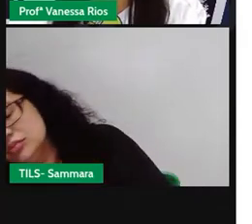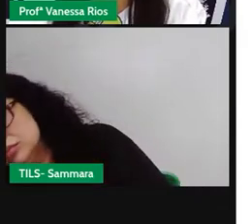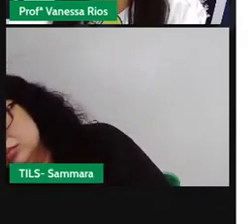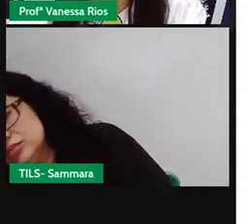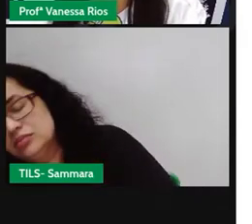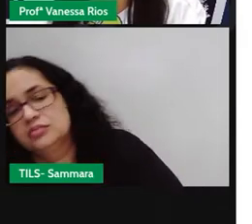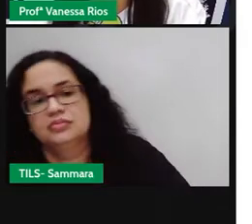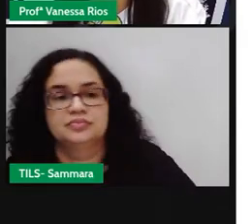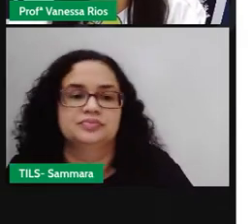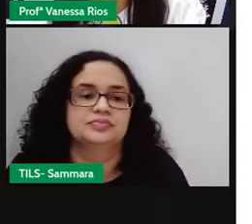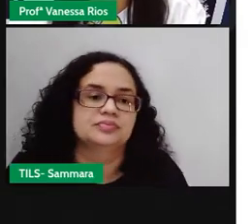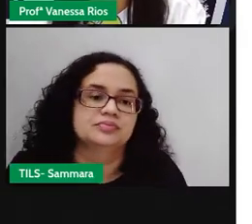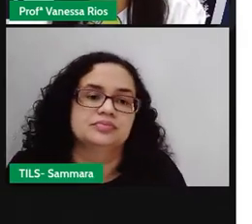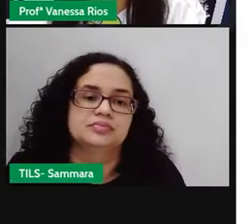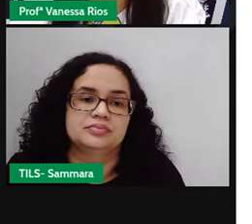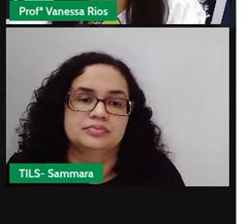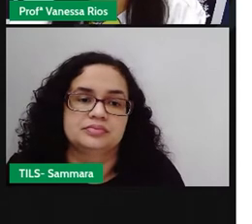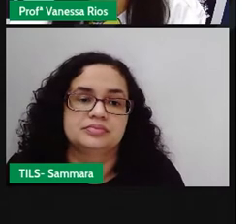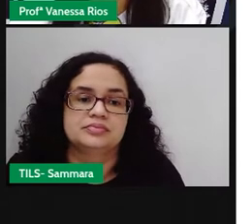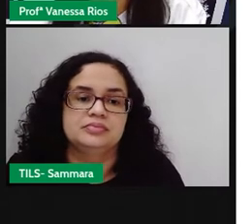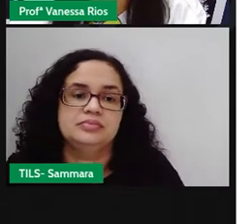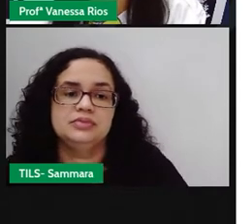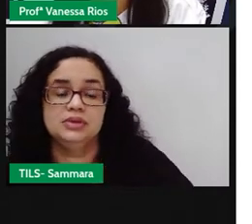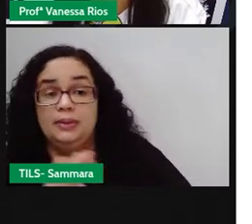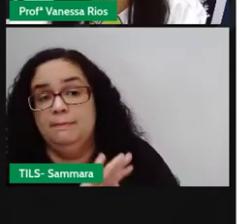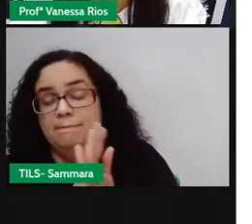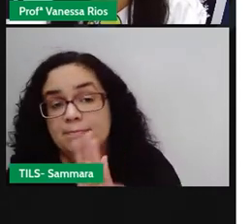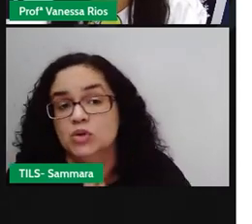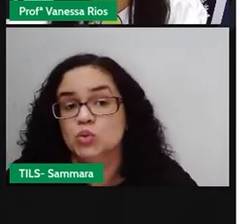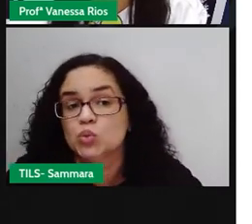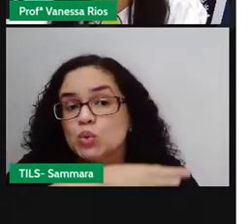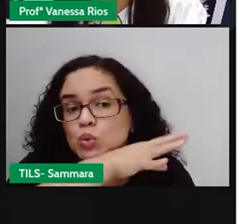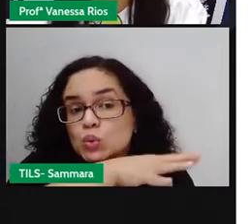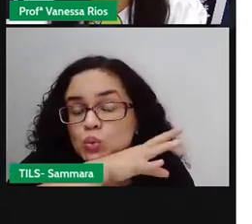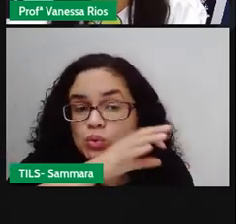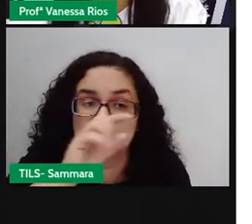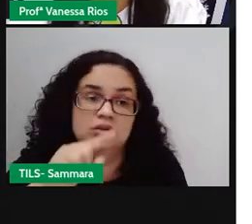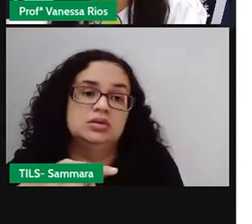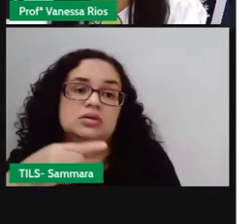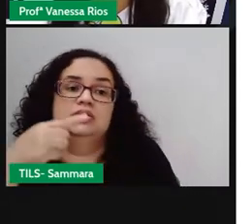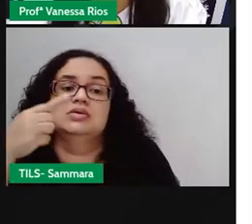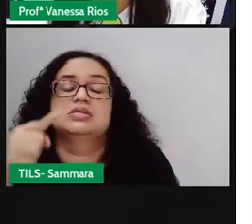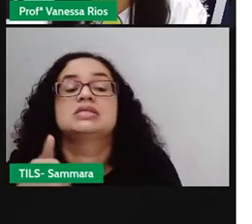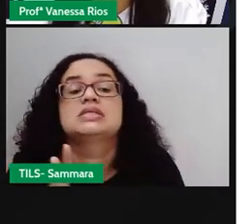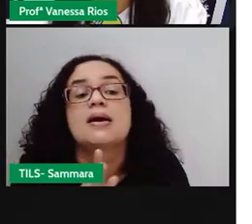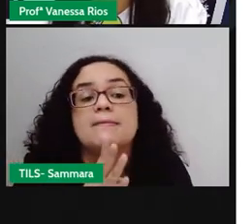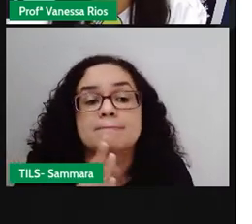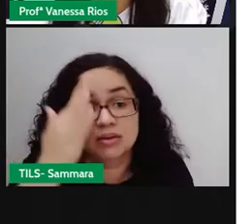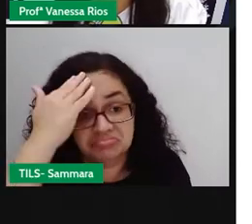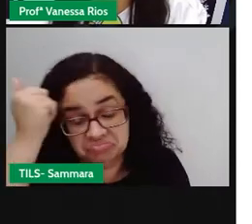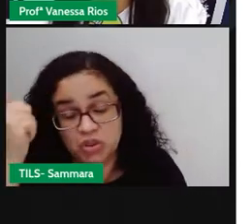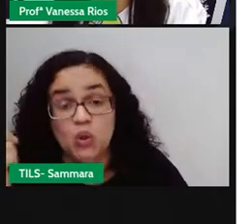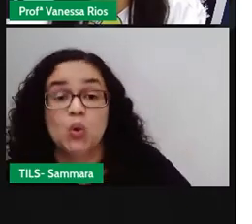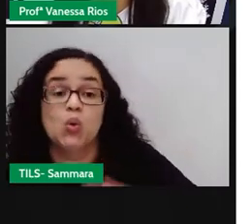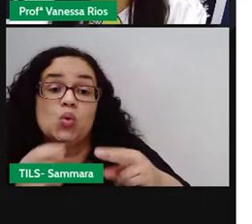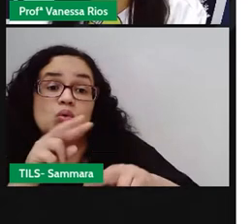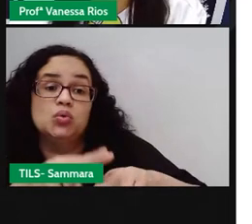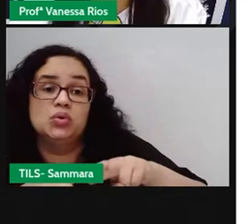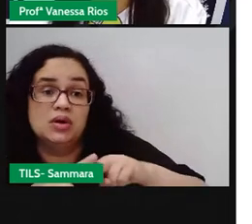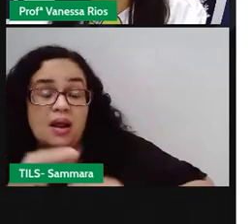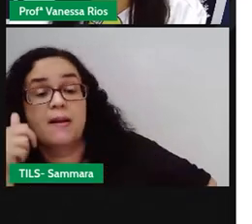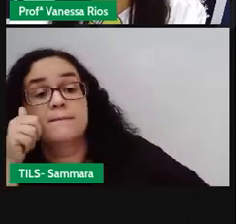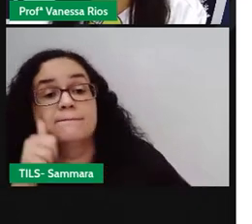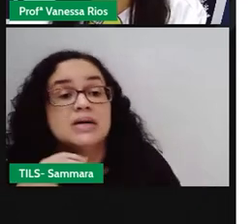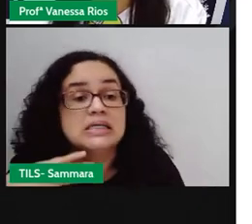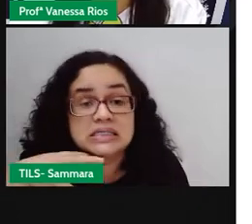a sono solto. Mataram o bicho e depois, procurando saber por qual motivo uma das meninas